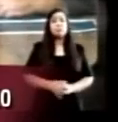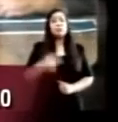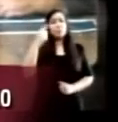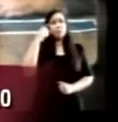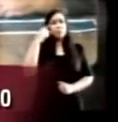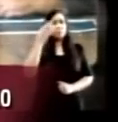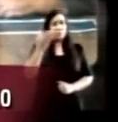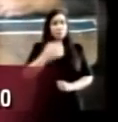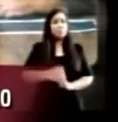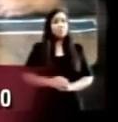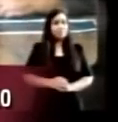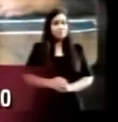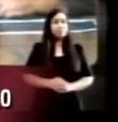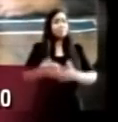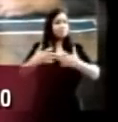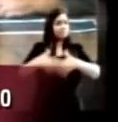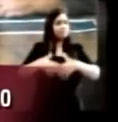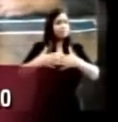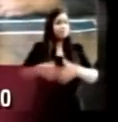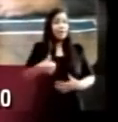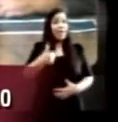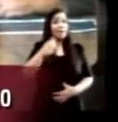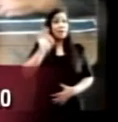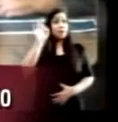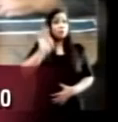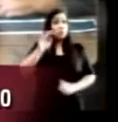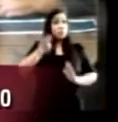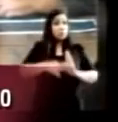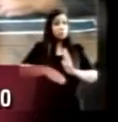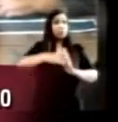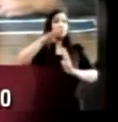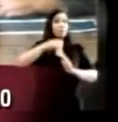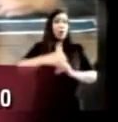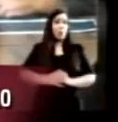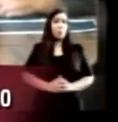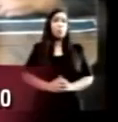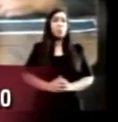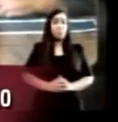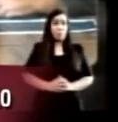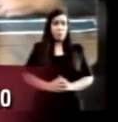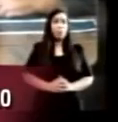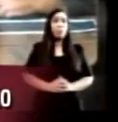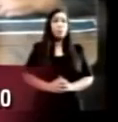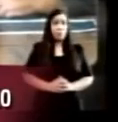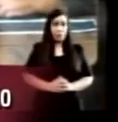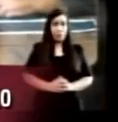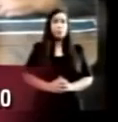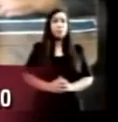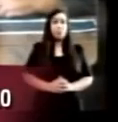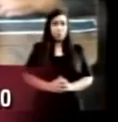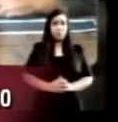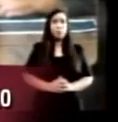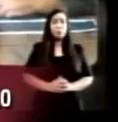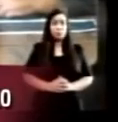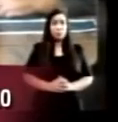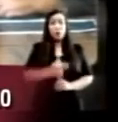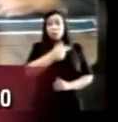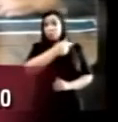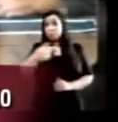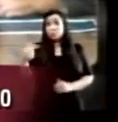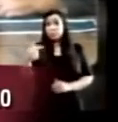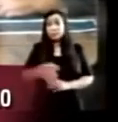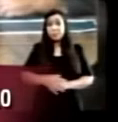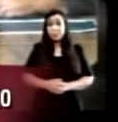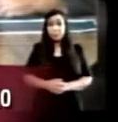Pensa bem, pessoal, nós subimos 10% a mais em praticamente uma